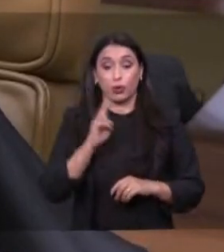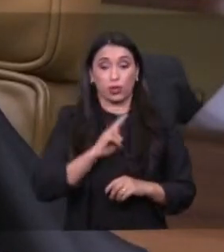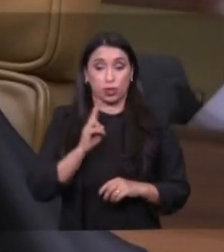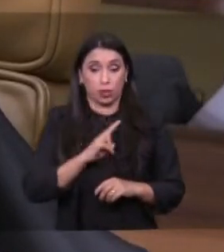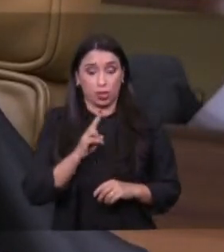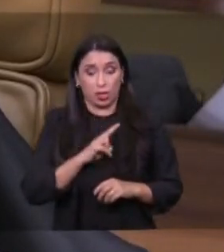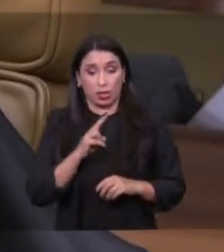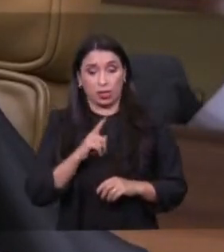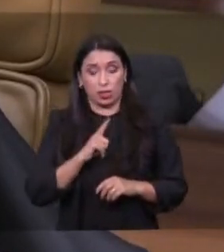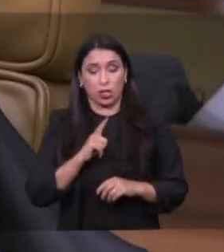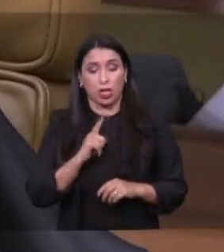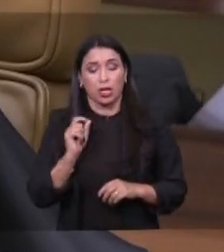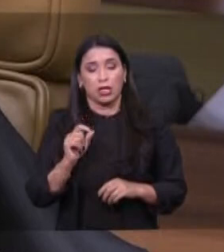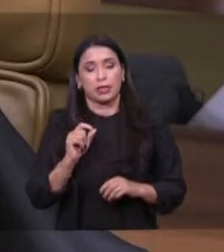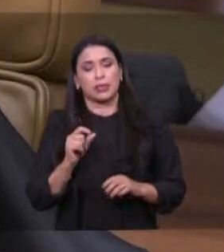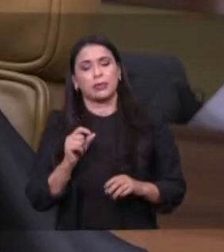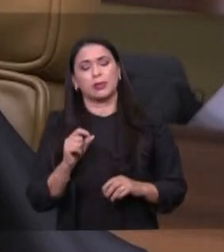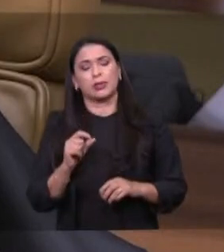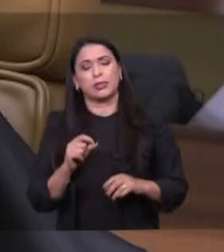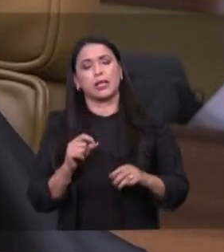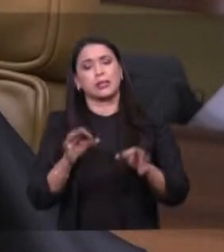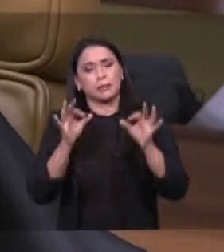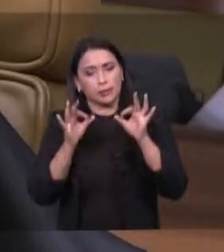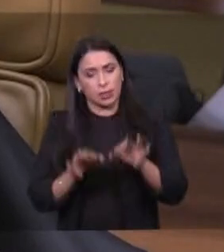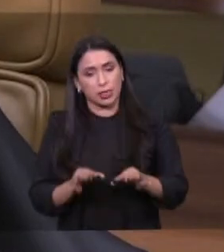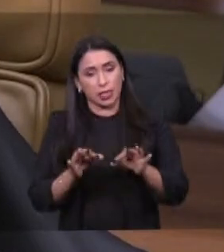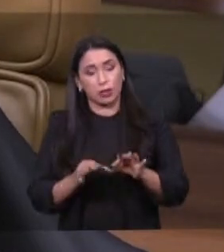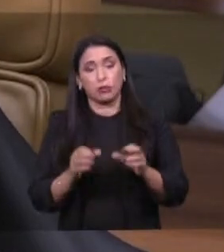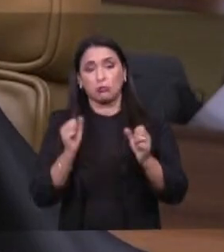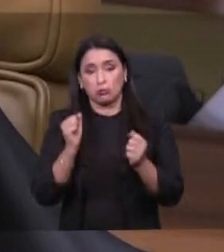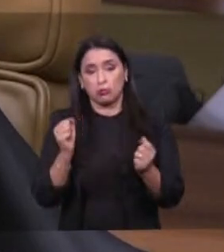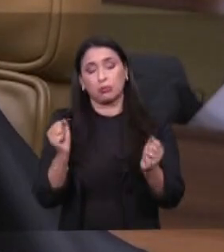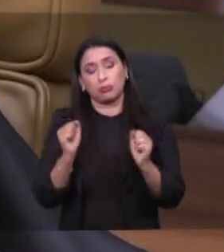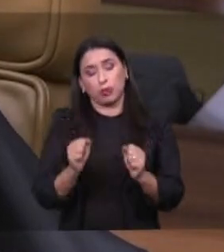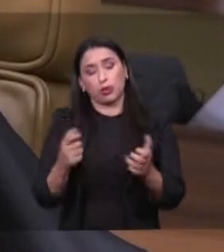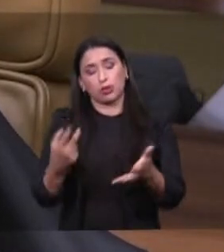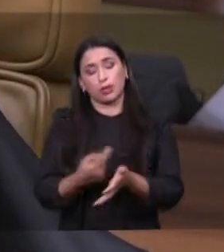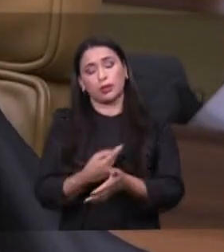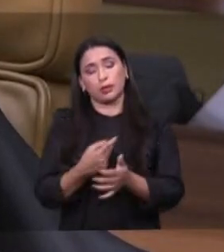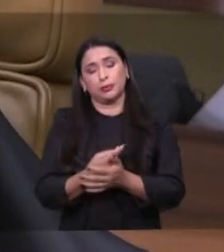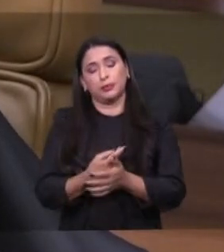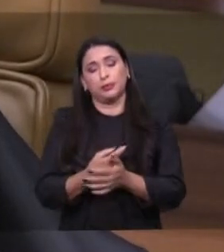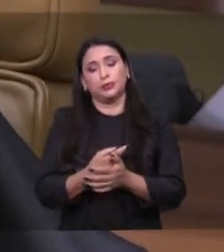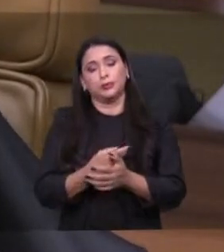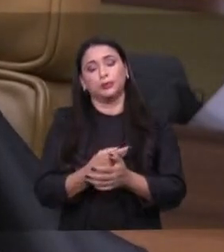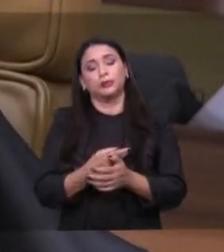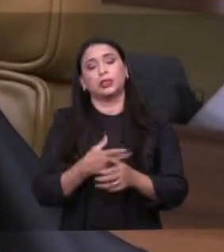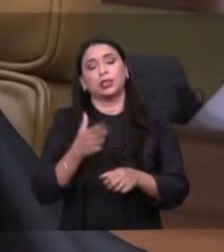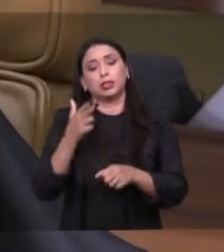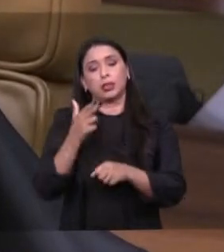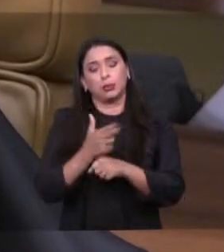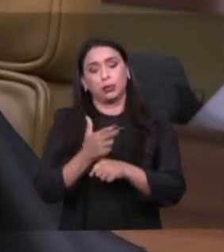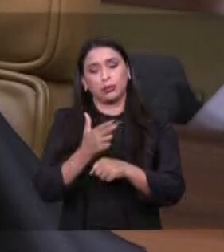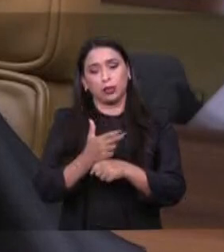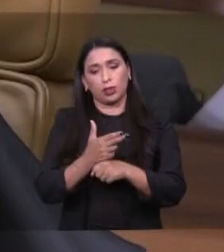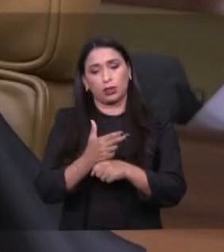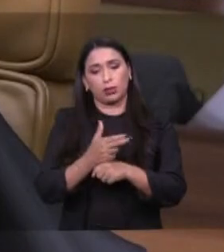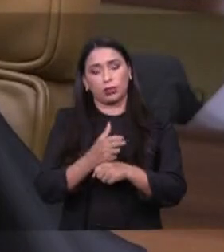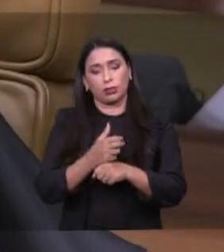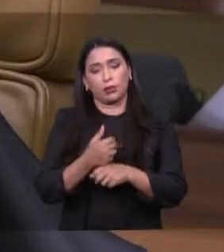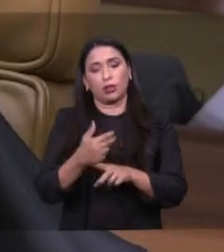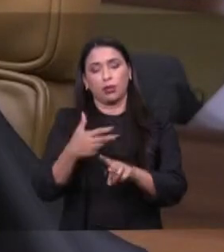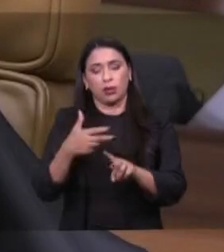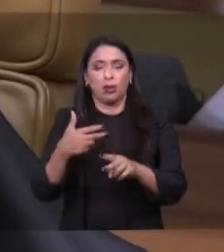se o meio se revelar idôneo, poderá ser realizada por videoconferência. Então, Sua Excelência entende,